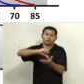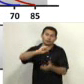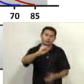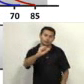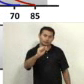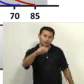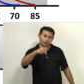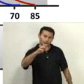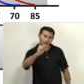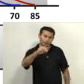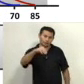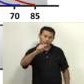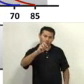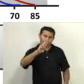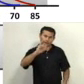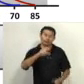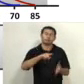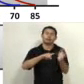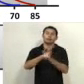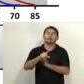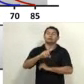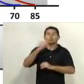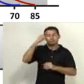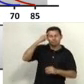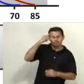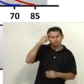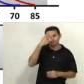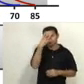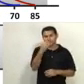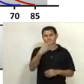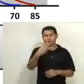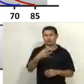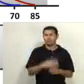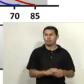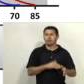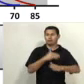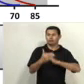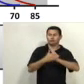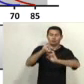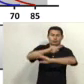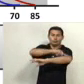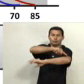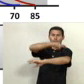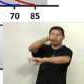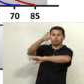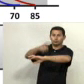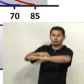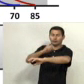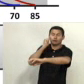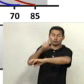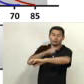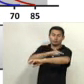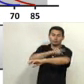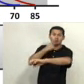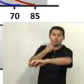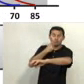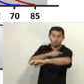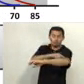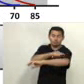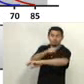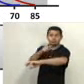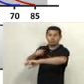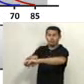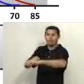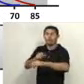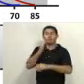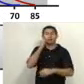figura 3, a dúvida da figura 3. Todos os valores estão centrados em cima da média, nesse caso, a média é 40 para ambas as figuras, tanto